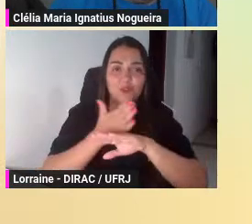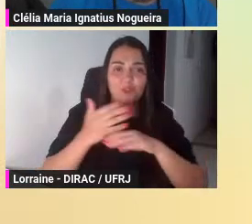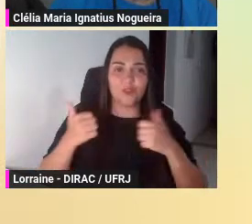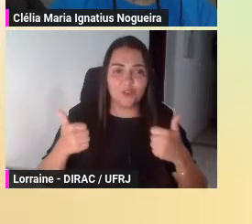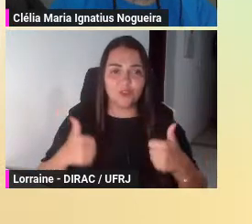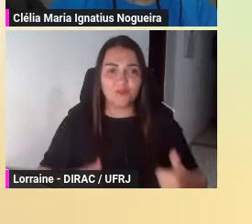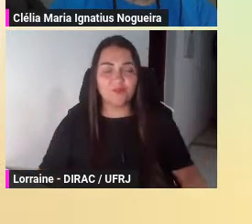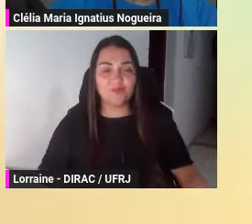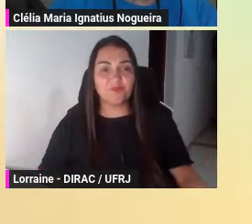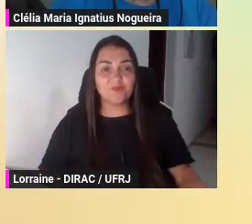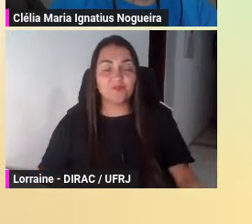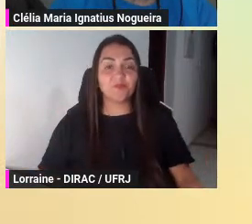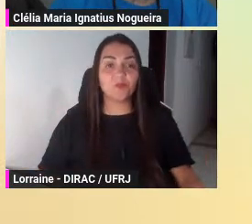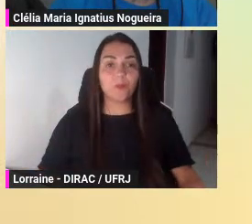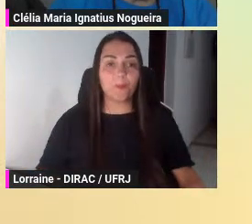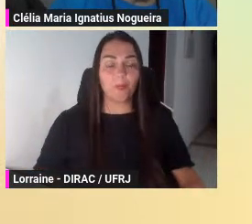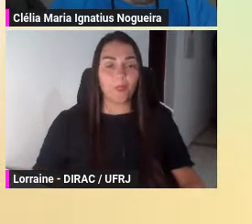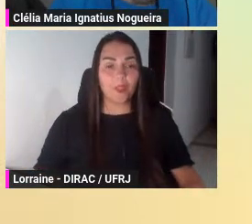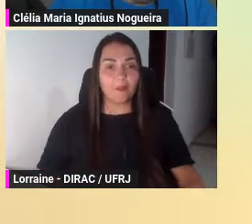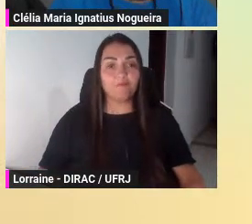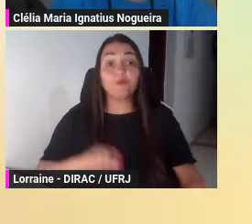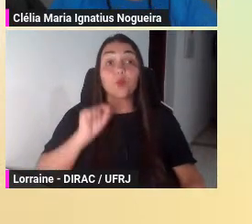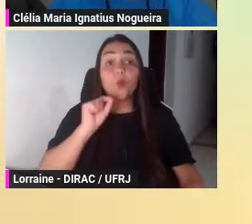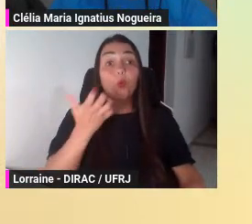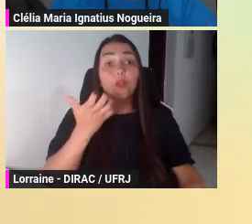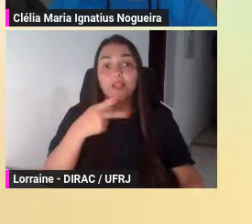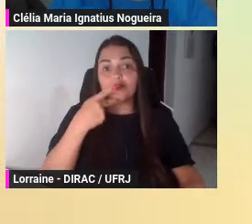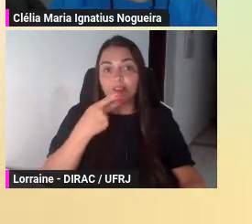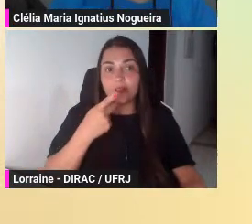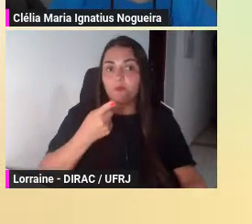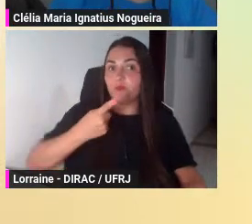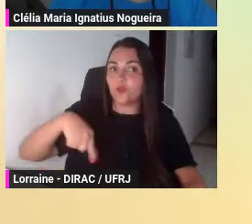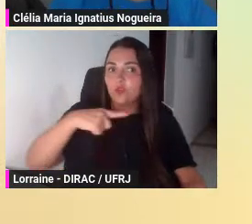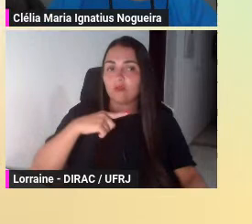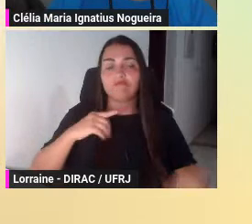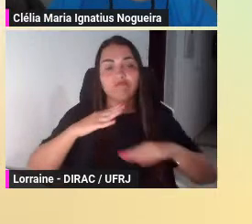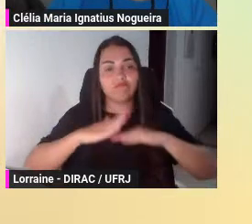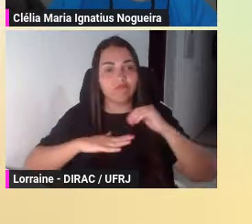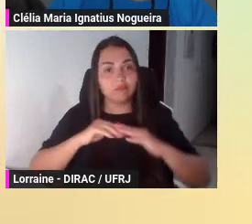gente, é que a gente tem que, nós, enquanto mulheres, né,